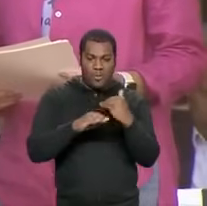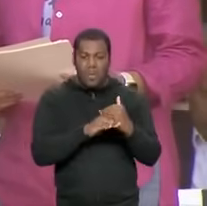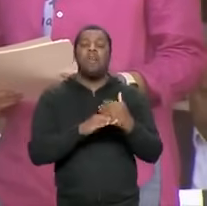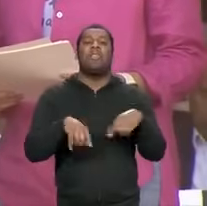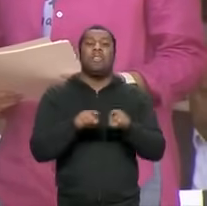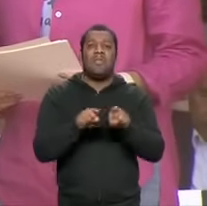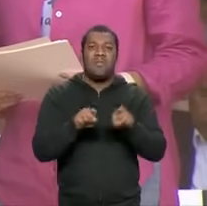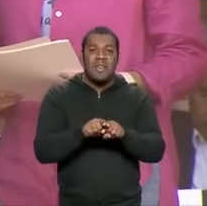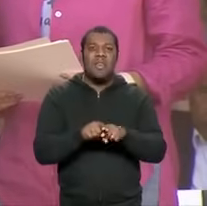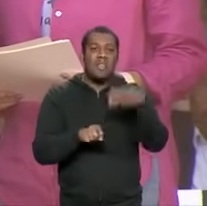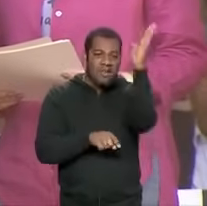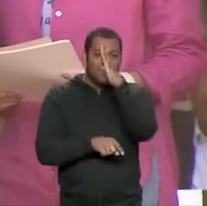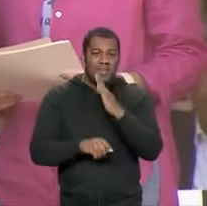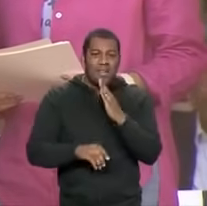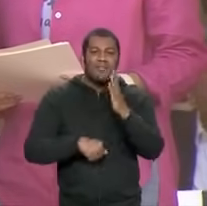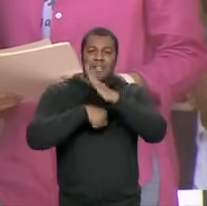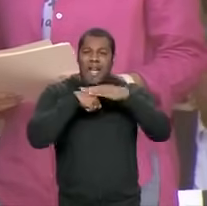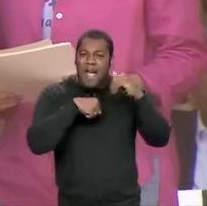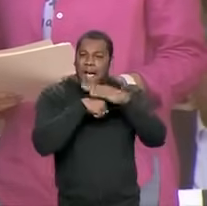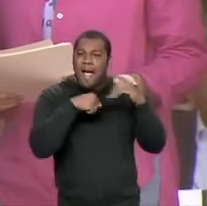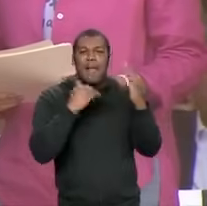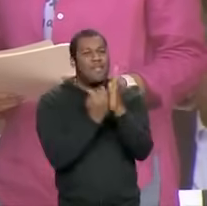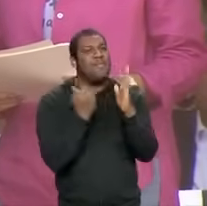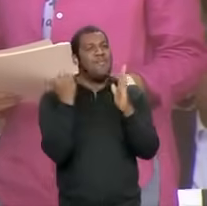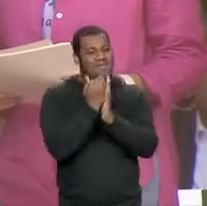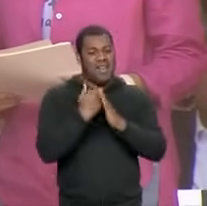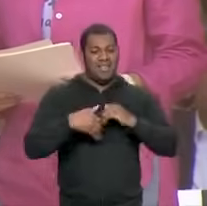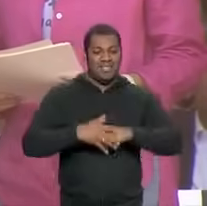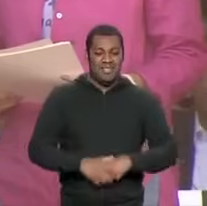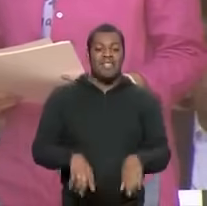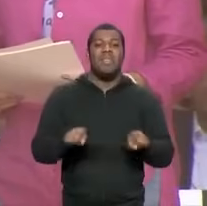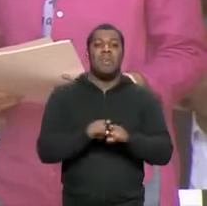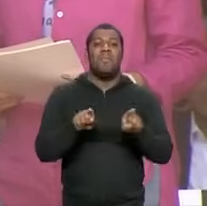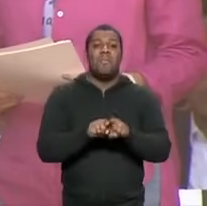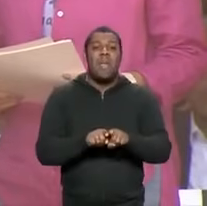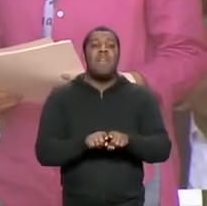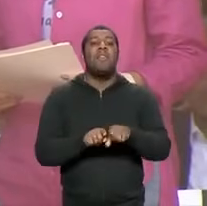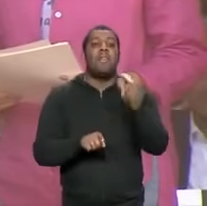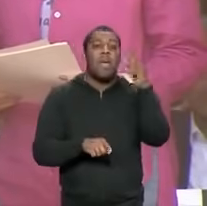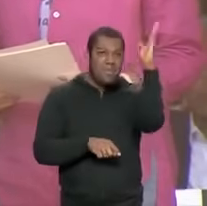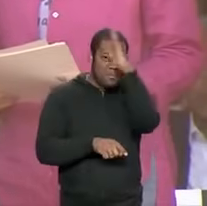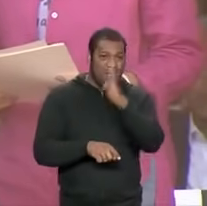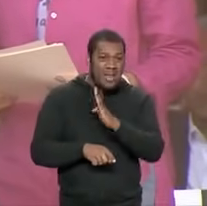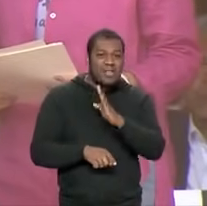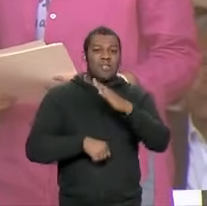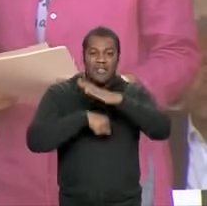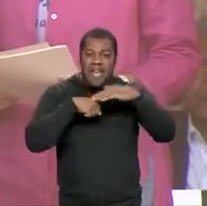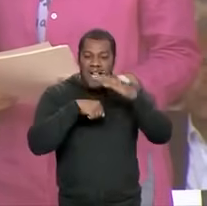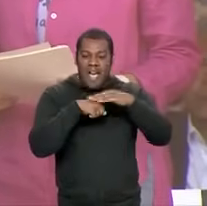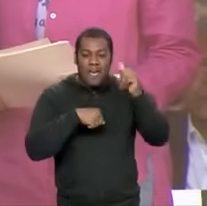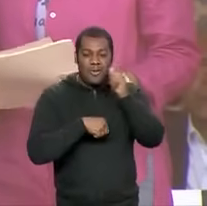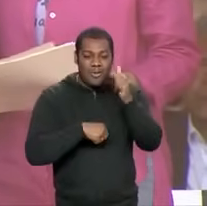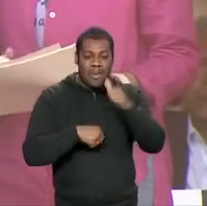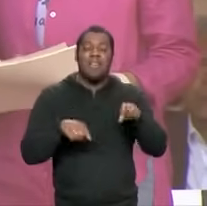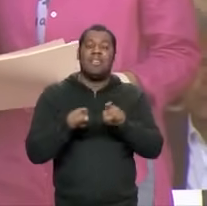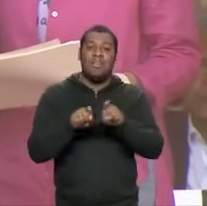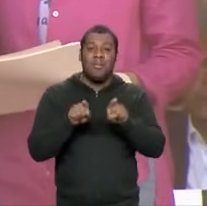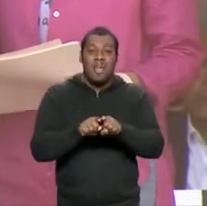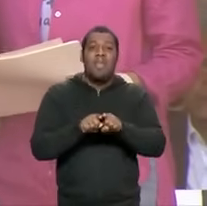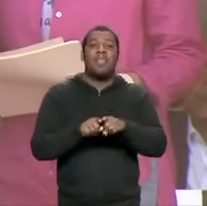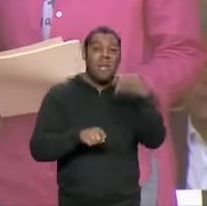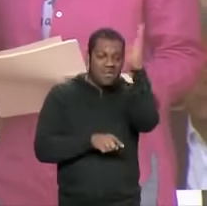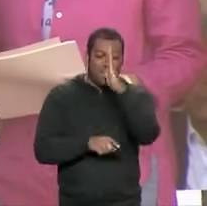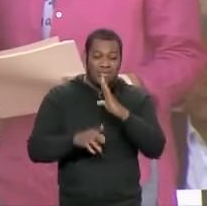um país mais carinhoso com as mulheres e mais generoso com as mais pobres um país